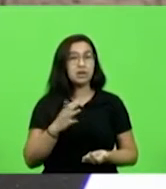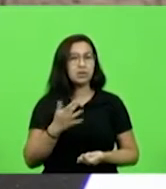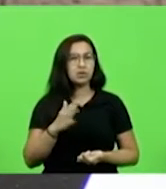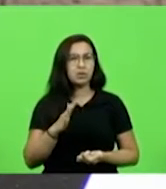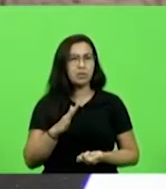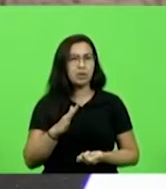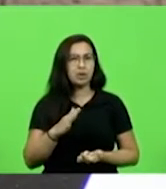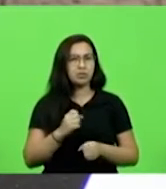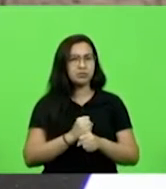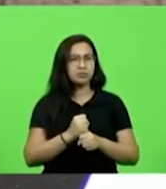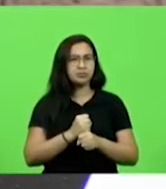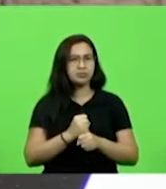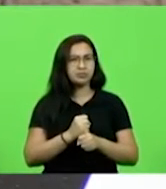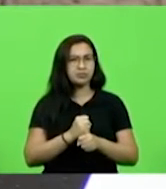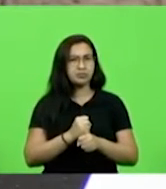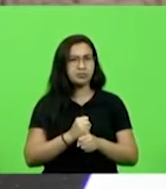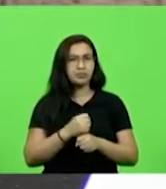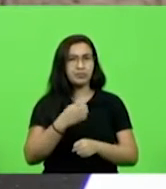anos, de